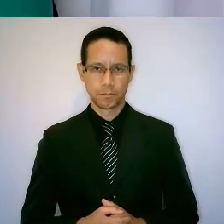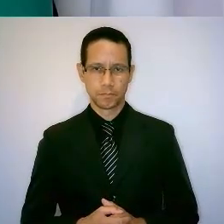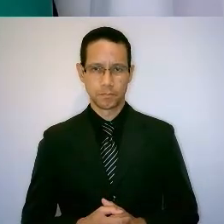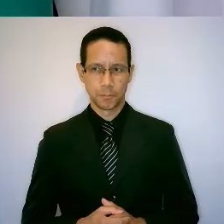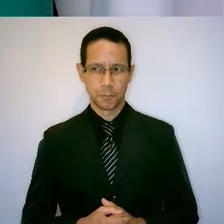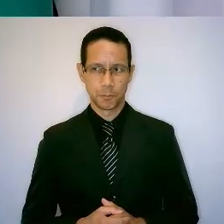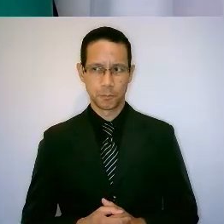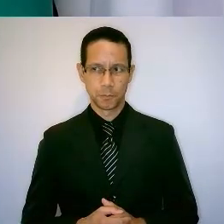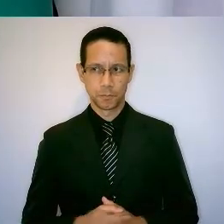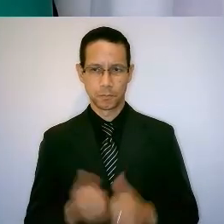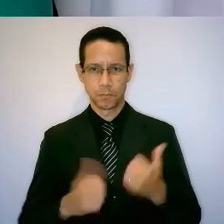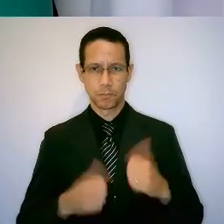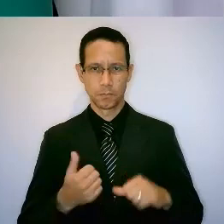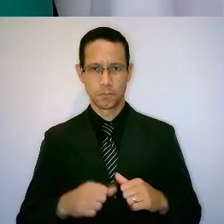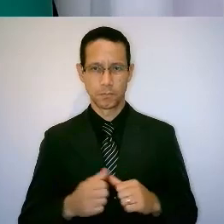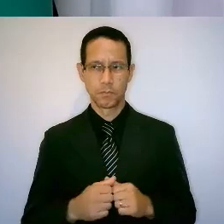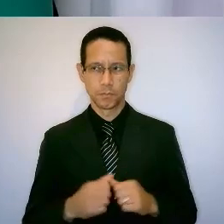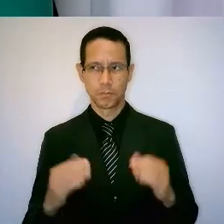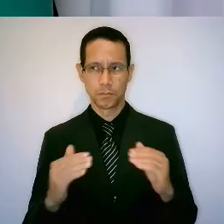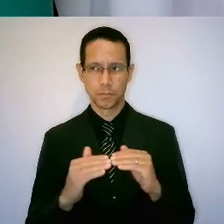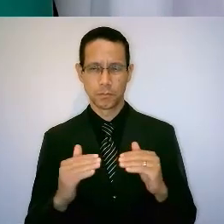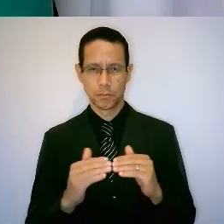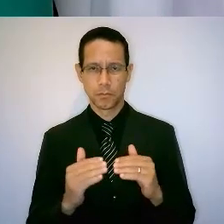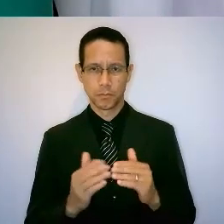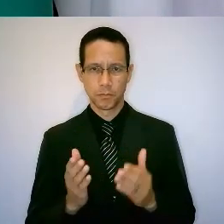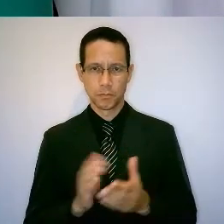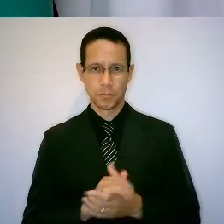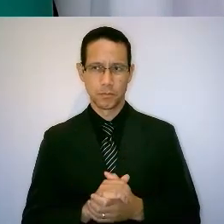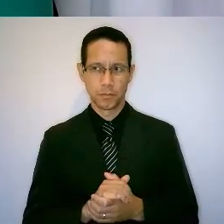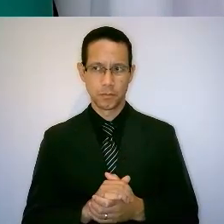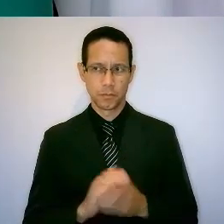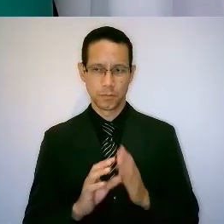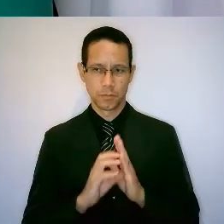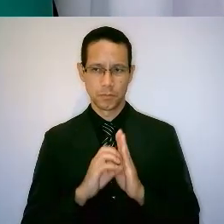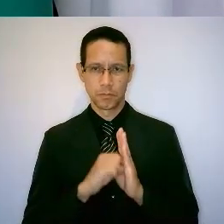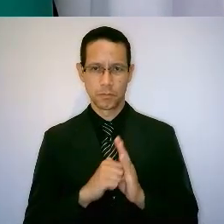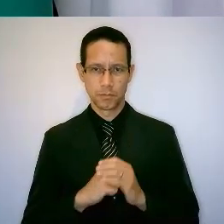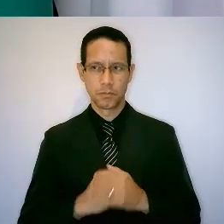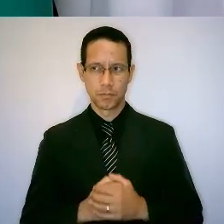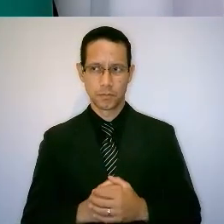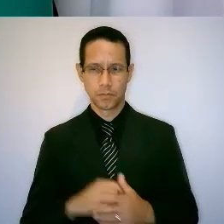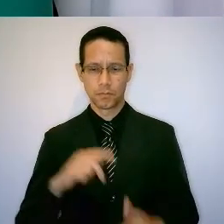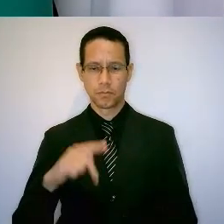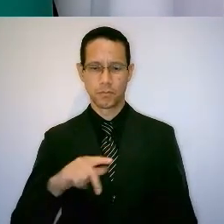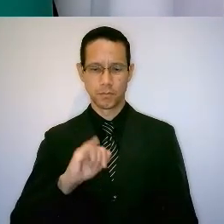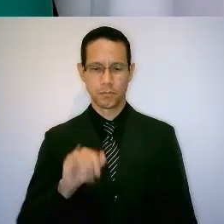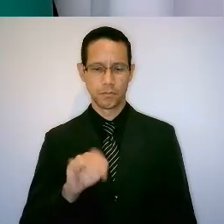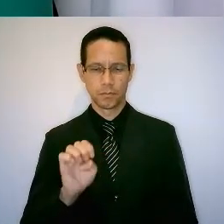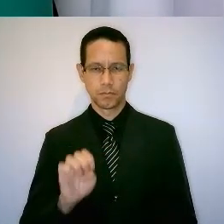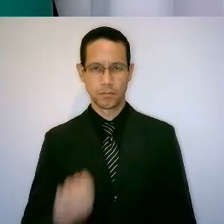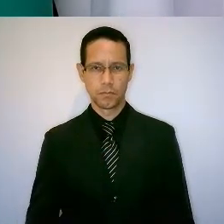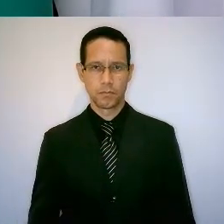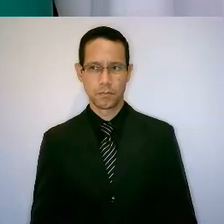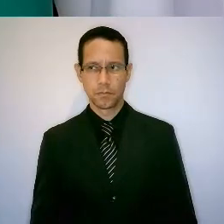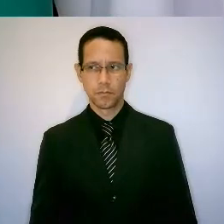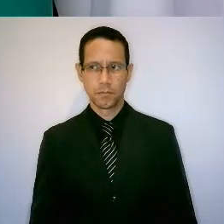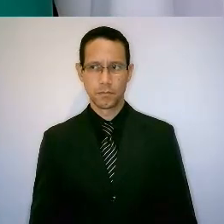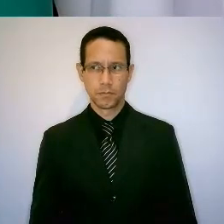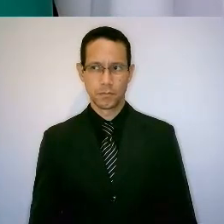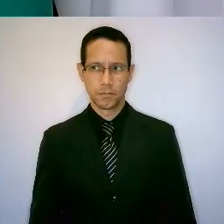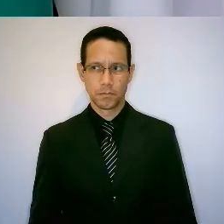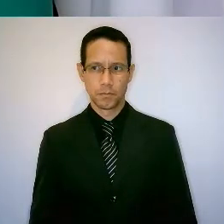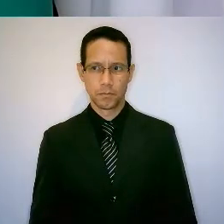nos termos registrados no PJ e o